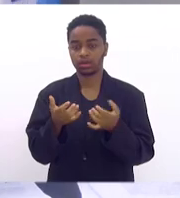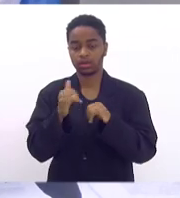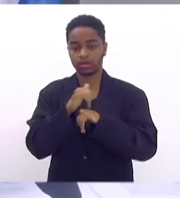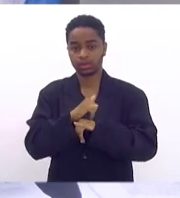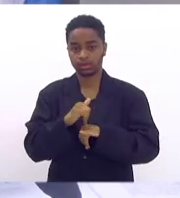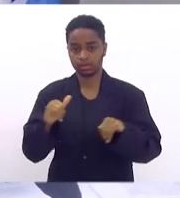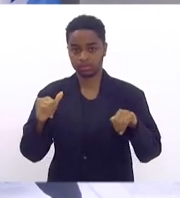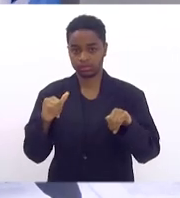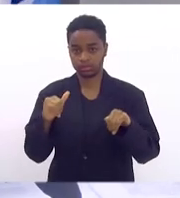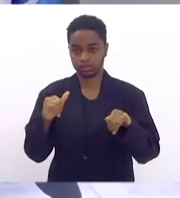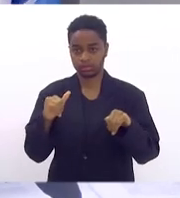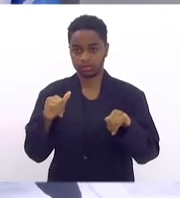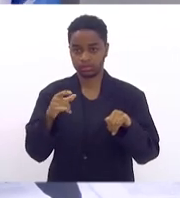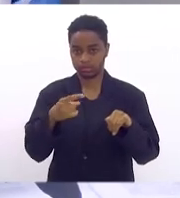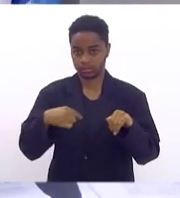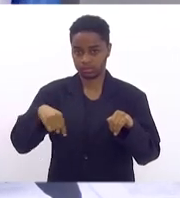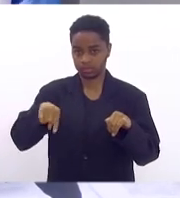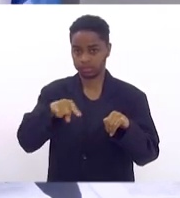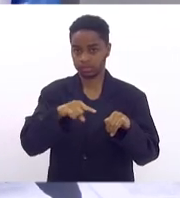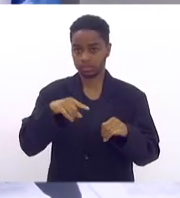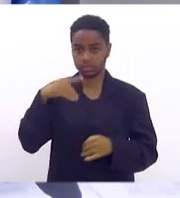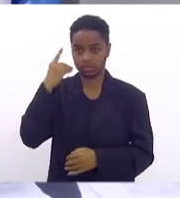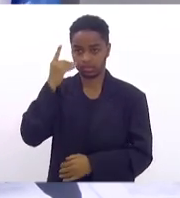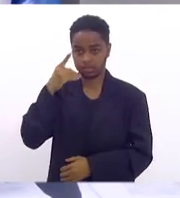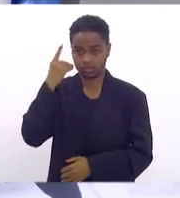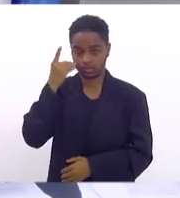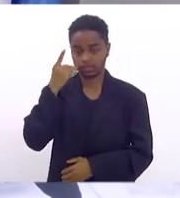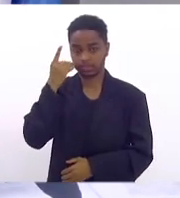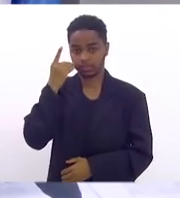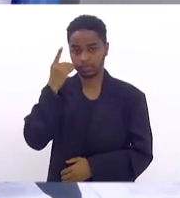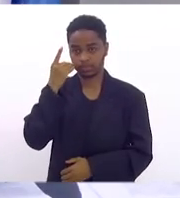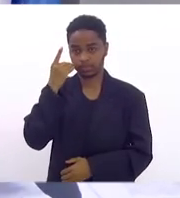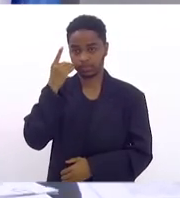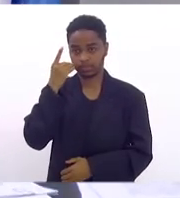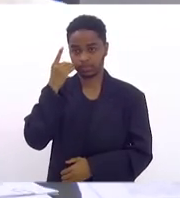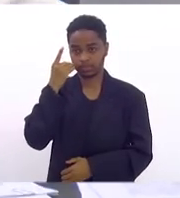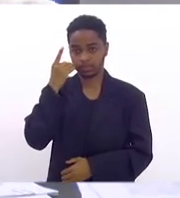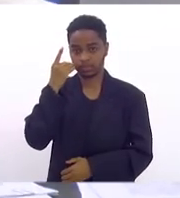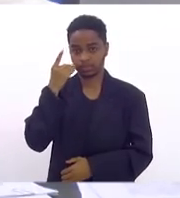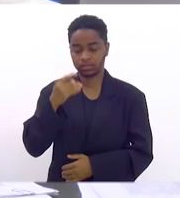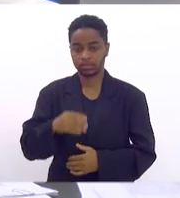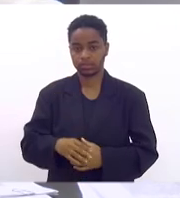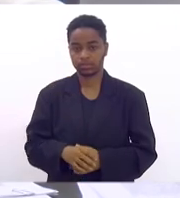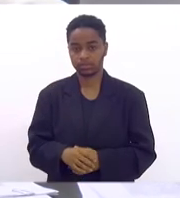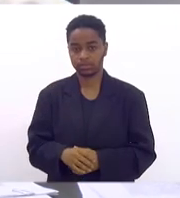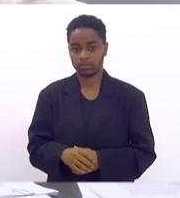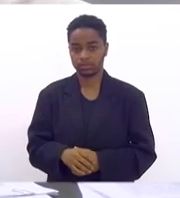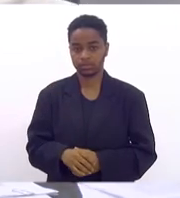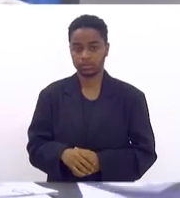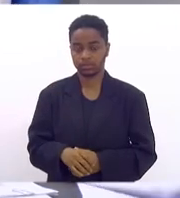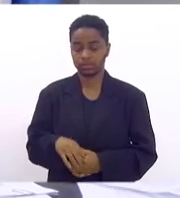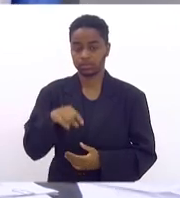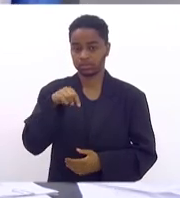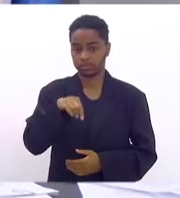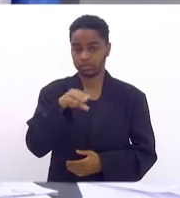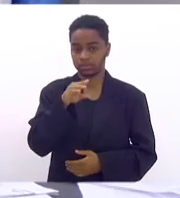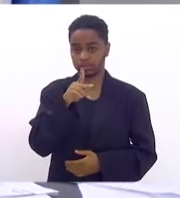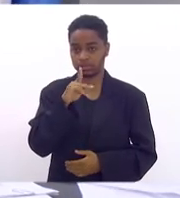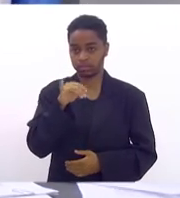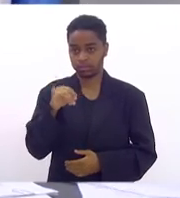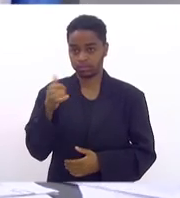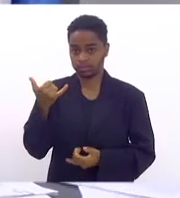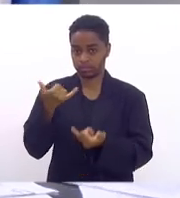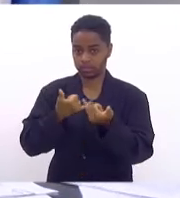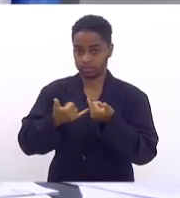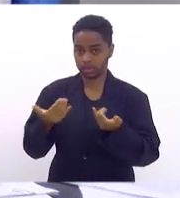comunicar aos senhores deputados e senhora deputada que chegou ao conhecimento desta CPI. Agora estão